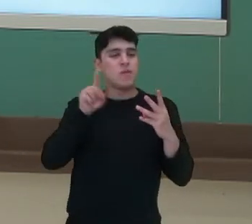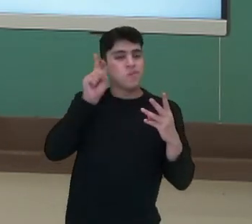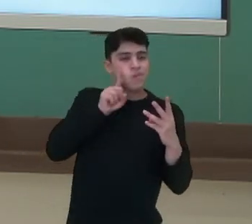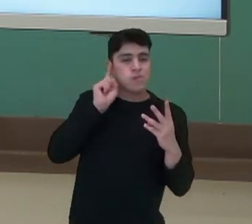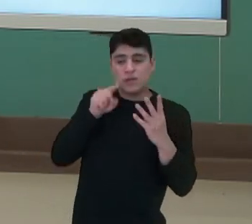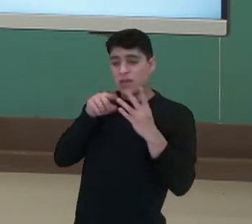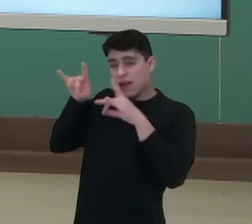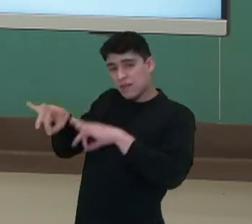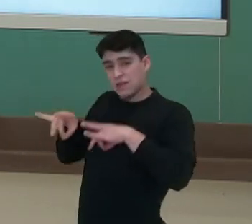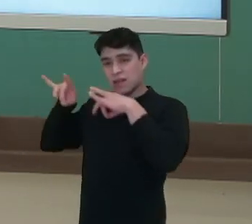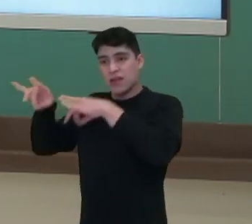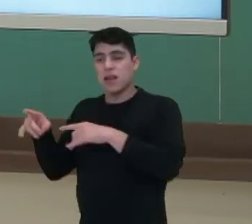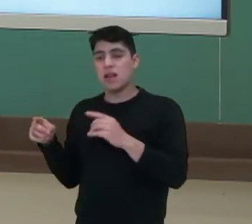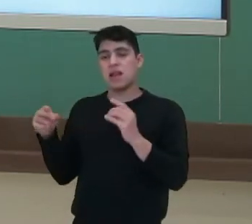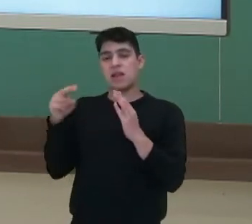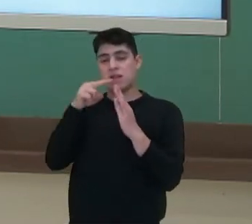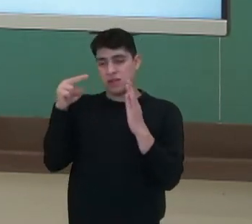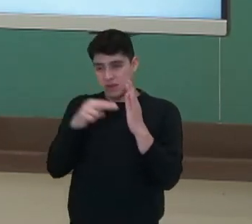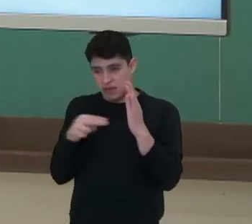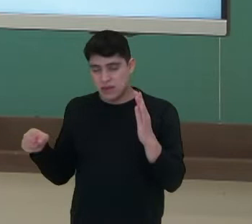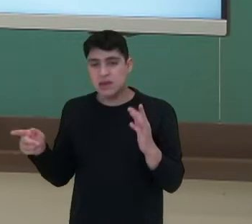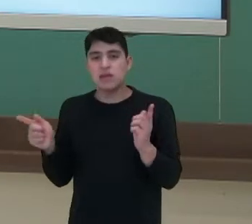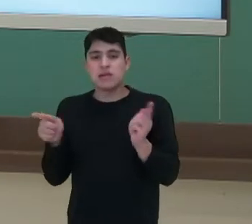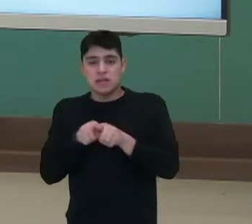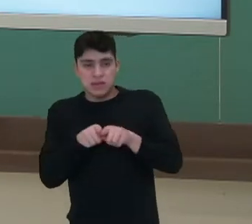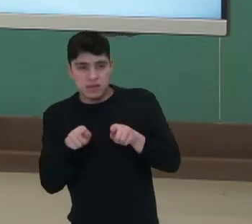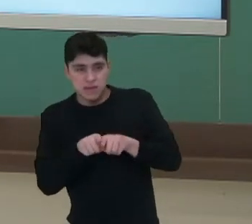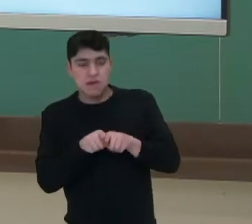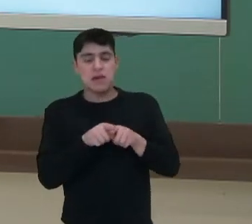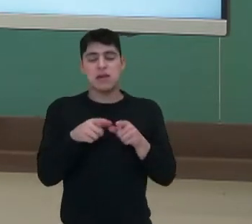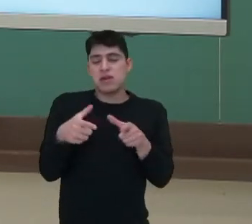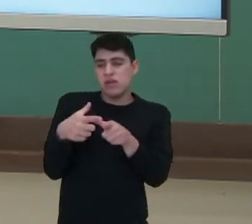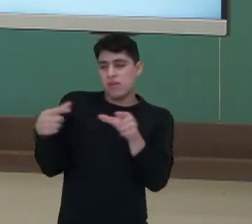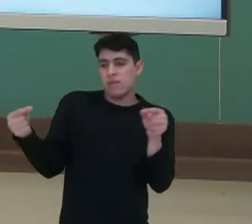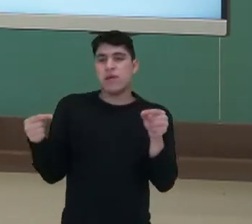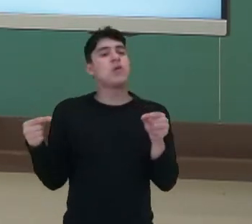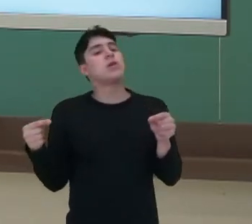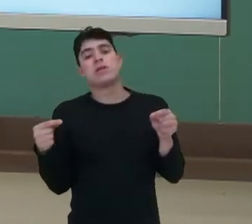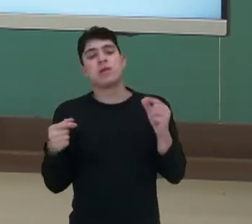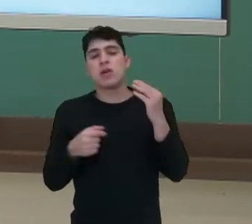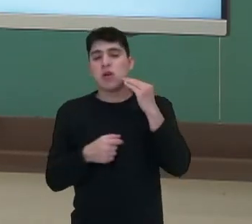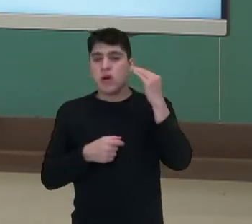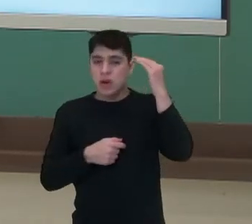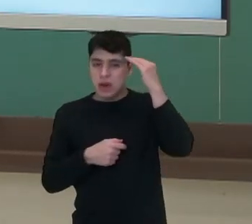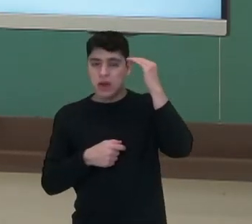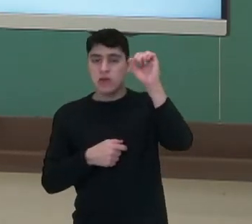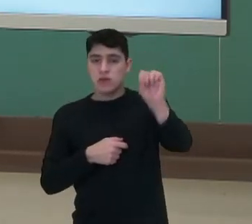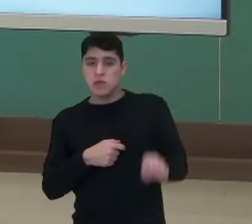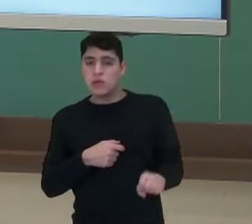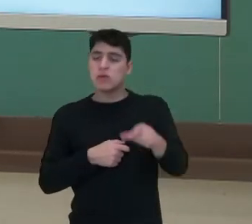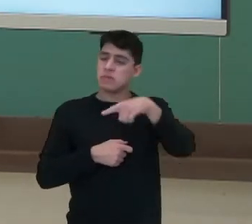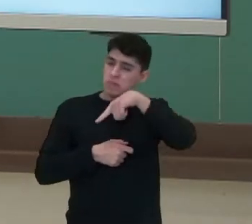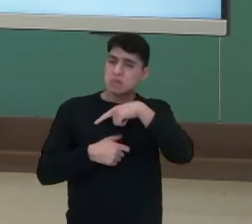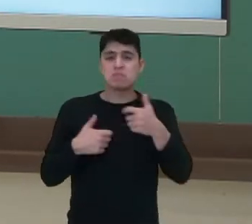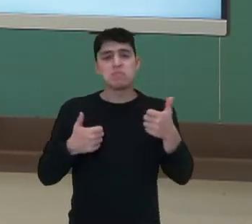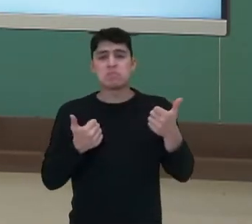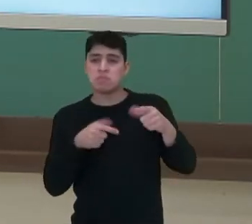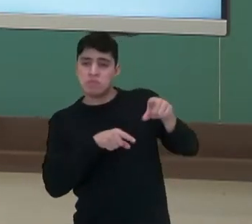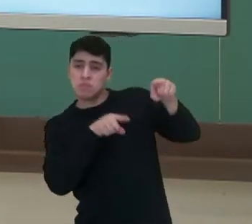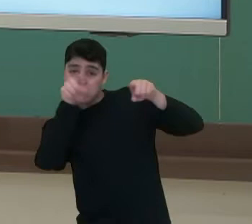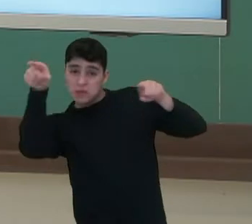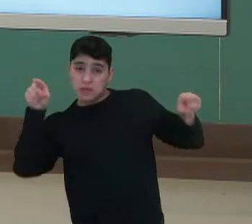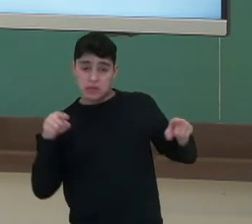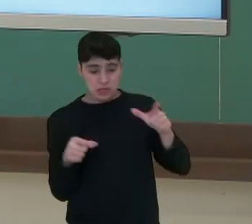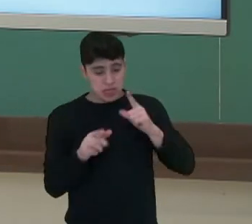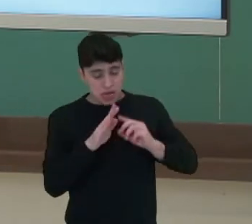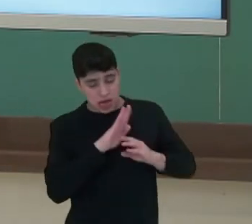Nova Zelândia. O Japão, a Coreia do Sul e alguns outros países aí, de modo geral. Então, repare que são os que têm